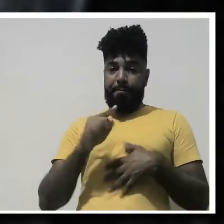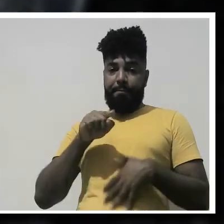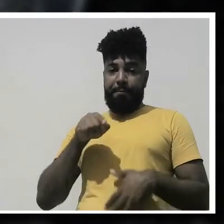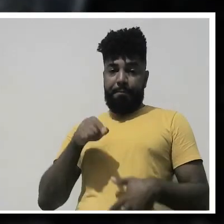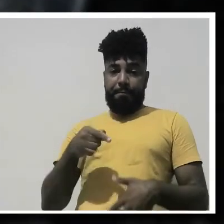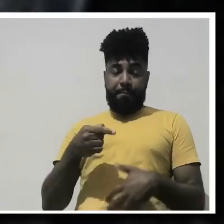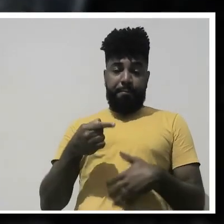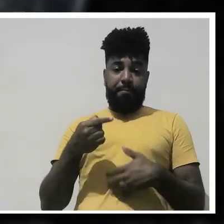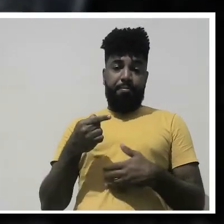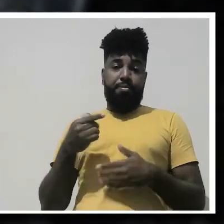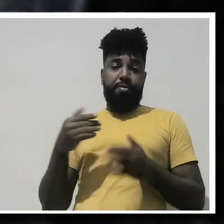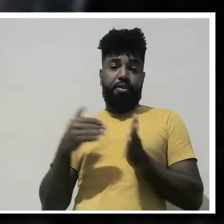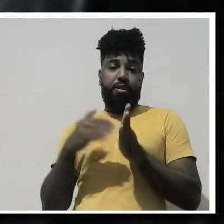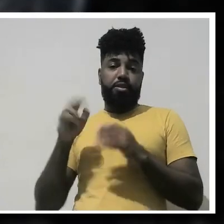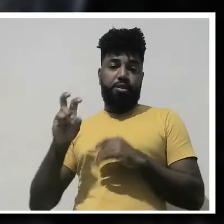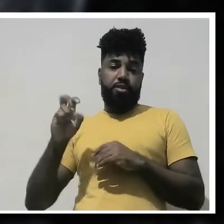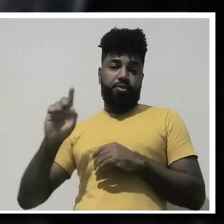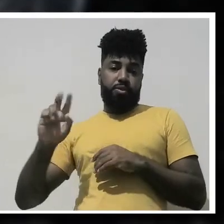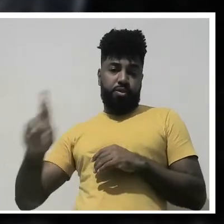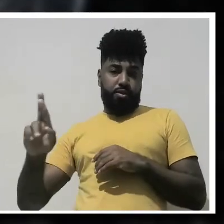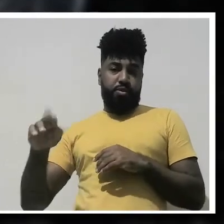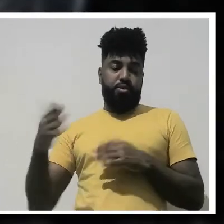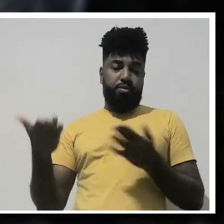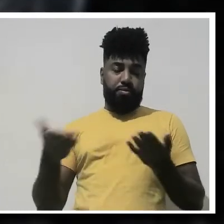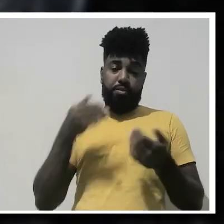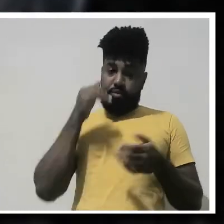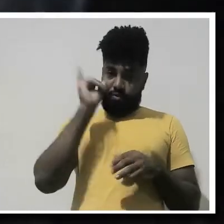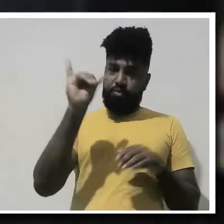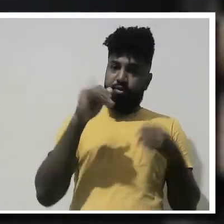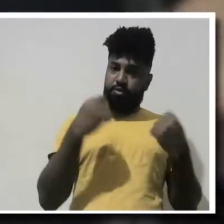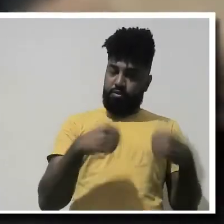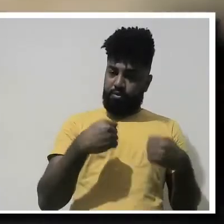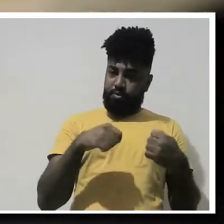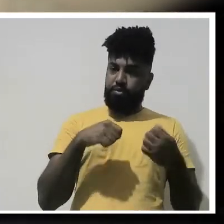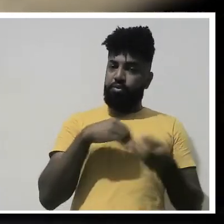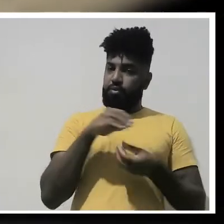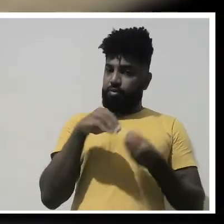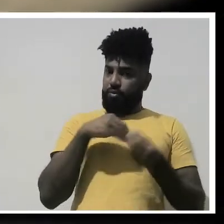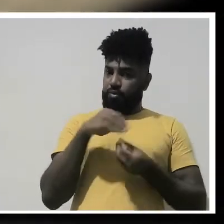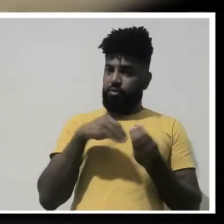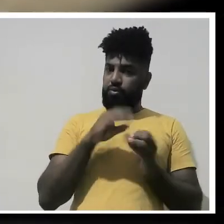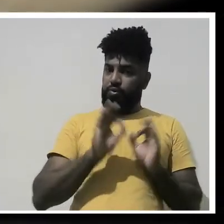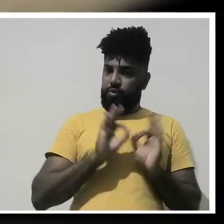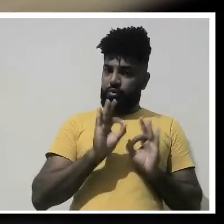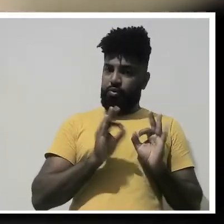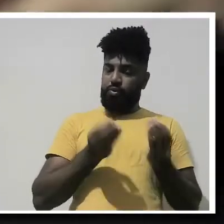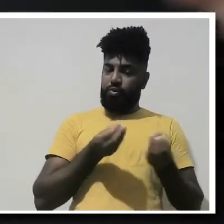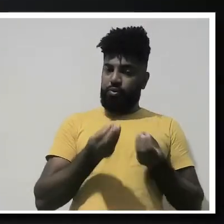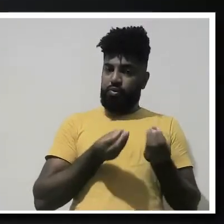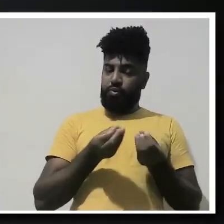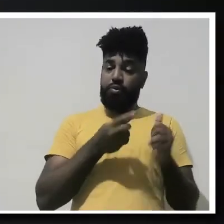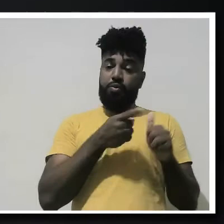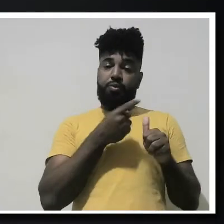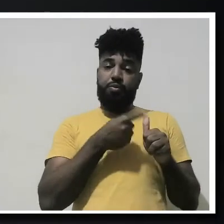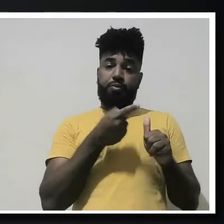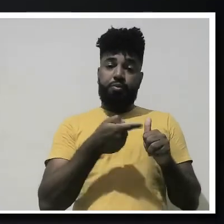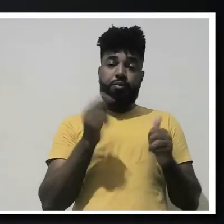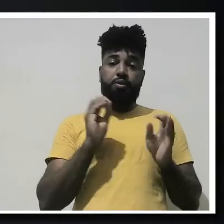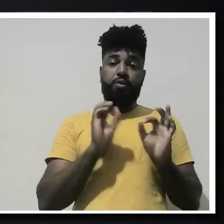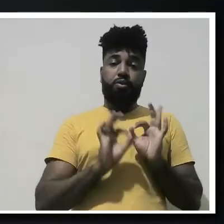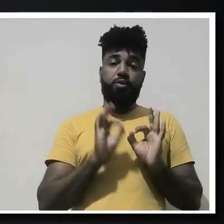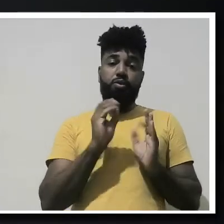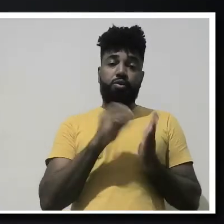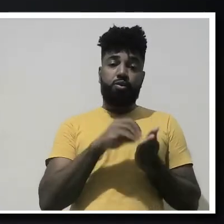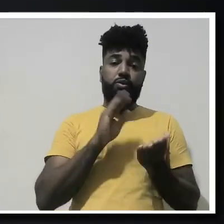pesando uma massa entre 1 a 5 gramas, então isso aí deve ser evitado. Então vamos para as soluções que nós preparamos. Essa aqui é a primeira que